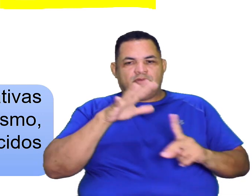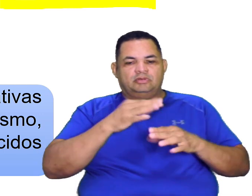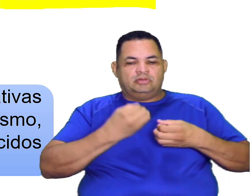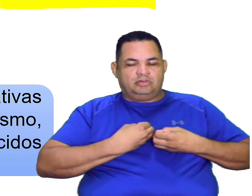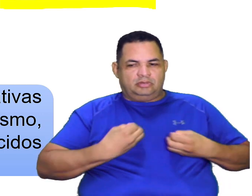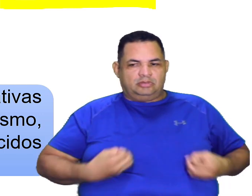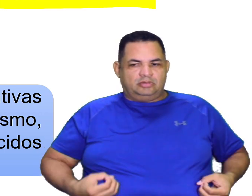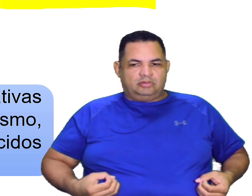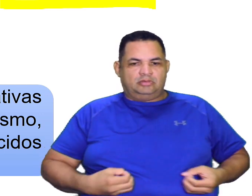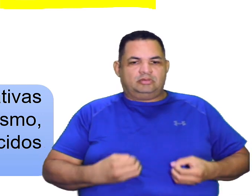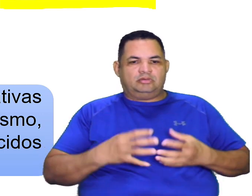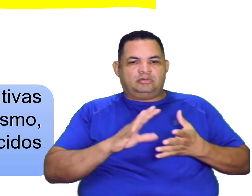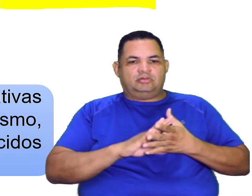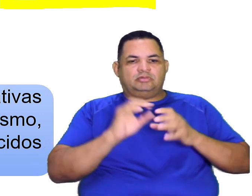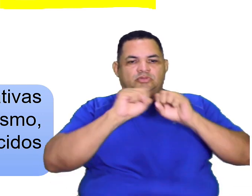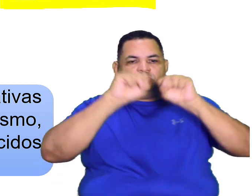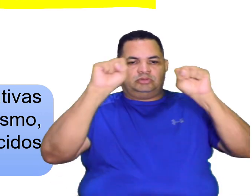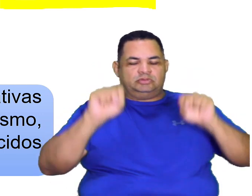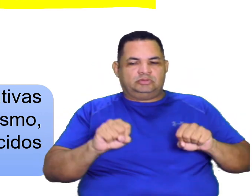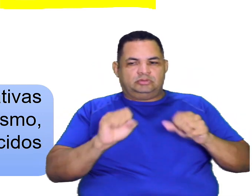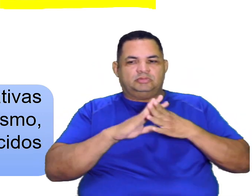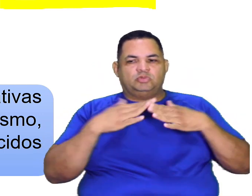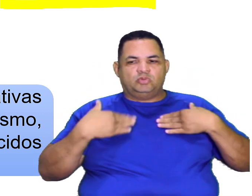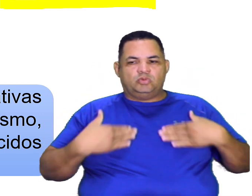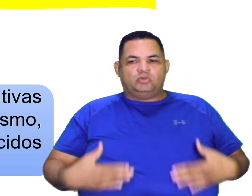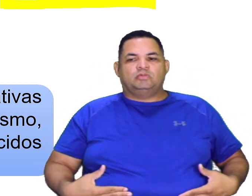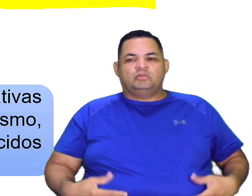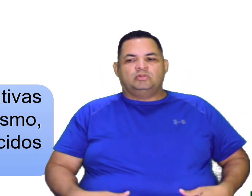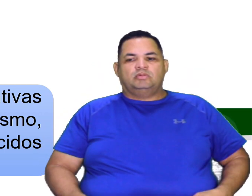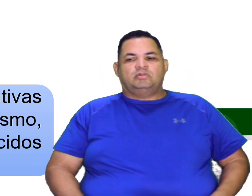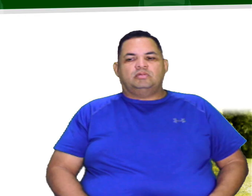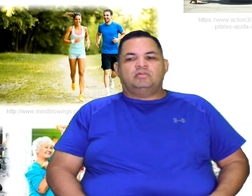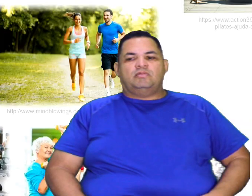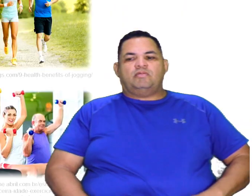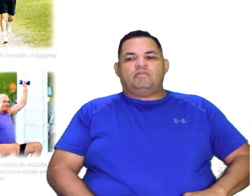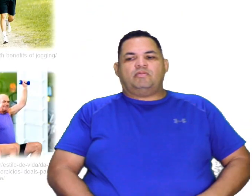e também os sistemas.